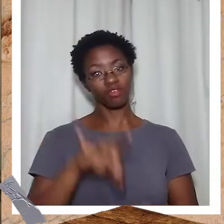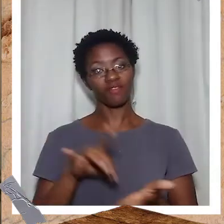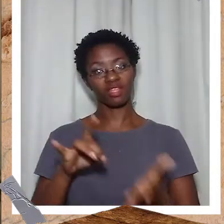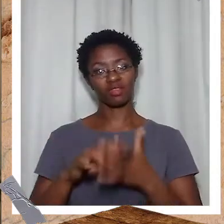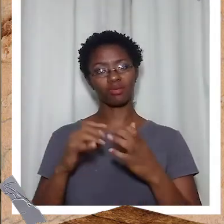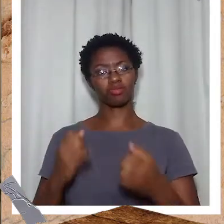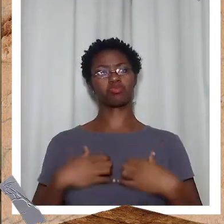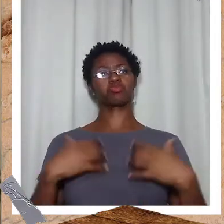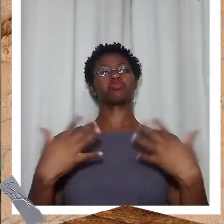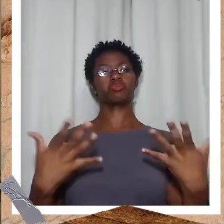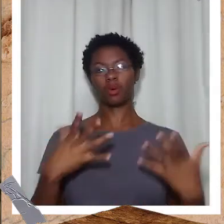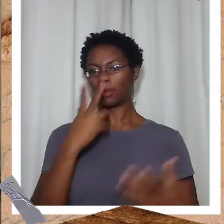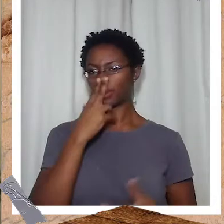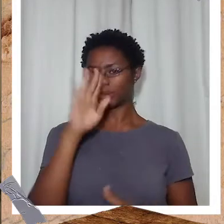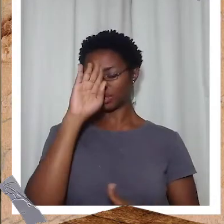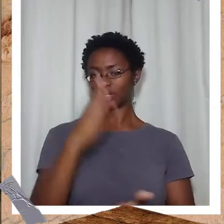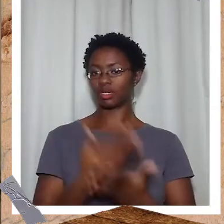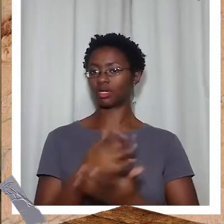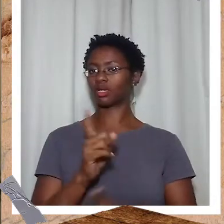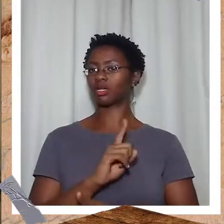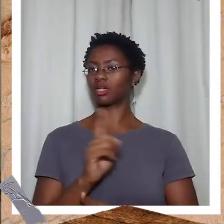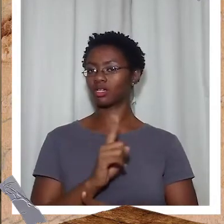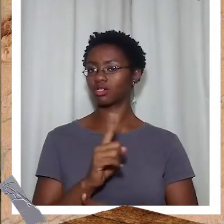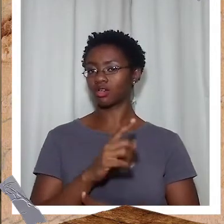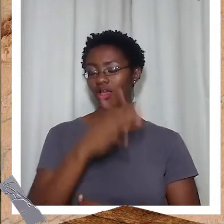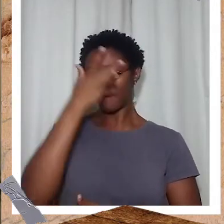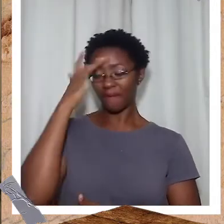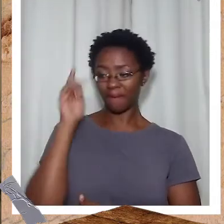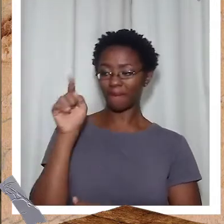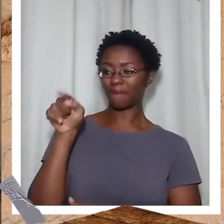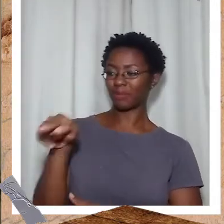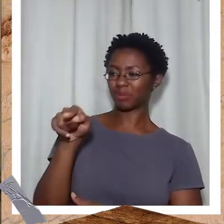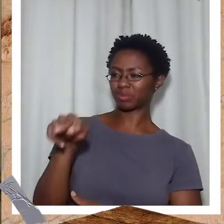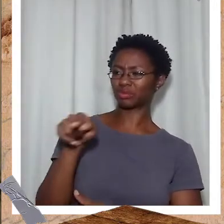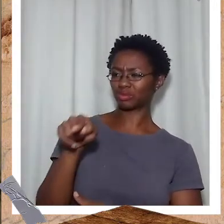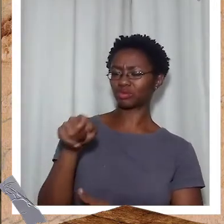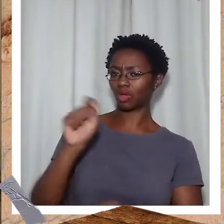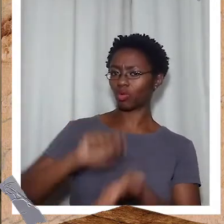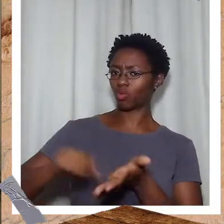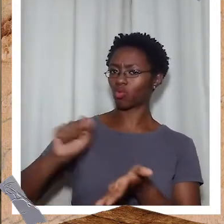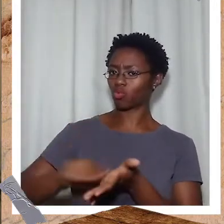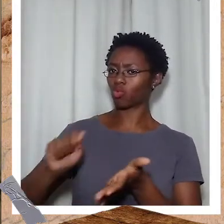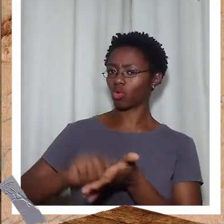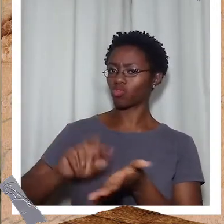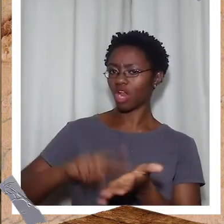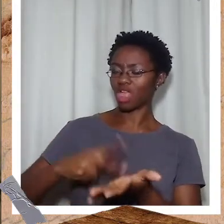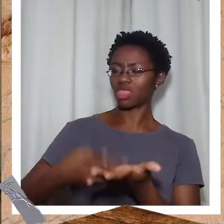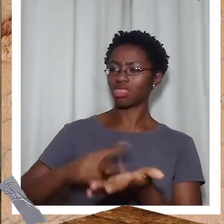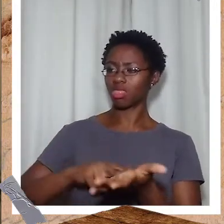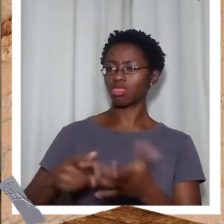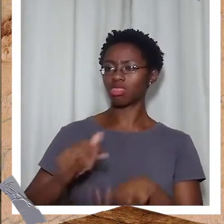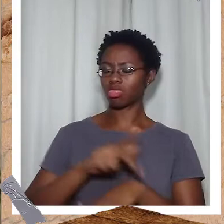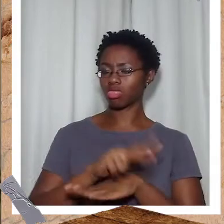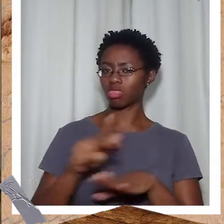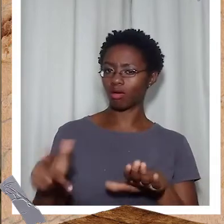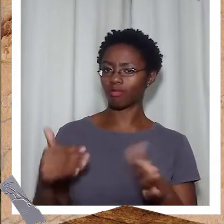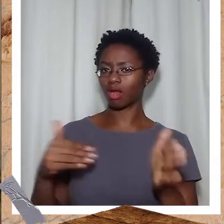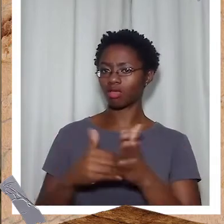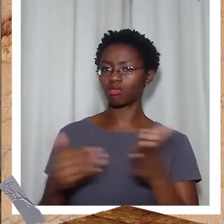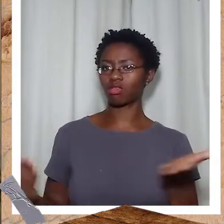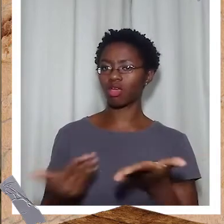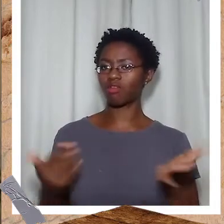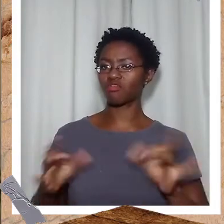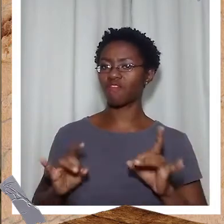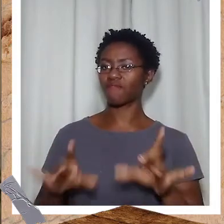chocante, mesmo inacreditável, que uma autora dessa magnitude, uma autora traduzida em todo o mundo, ainda hoje um